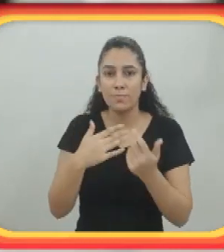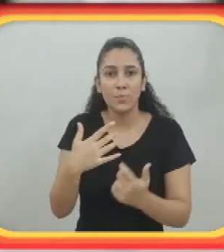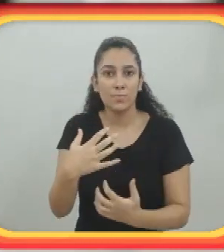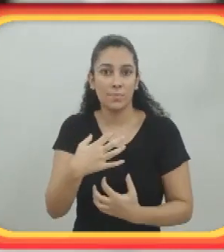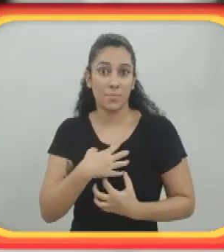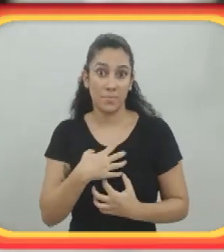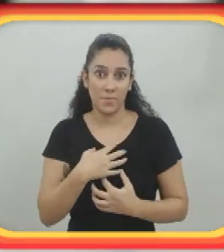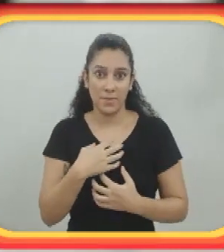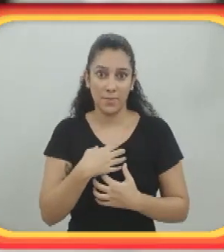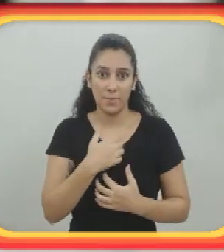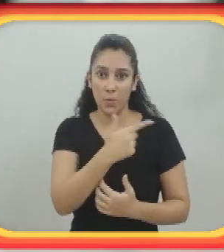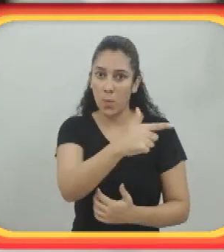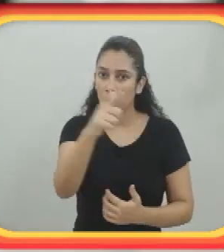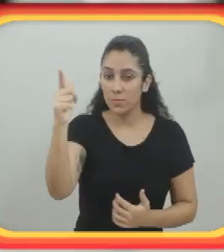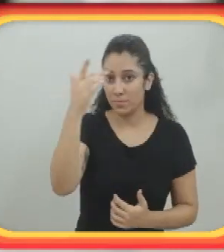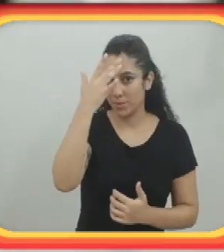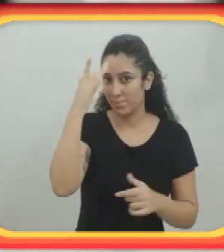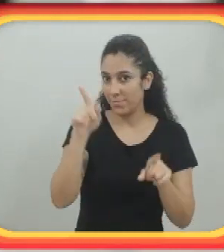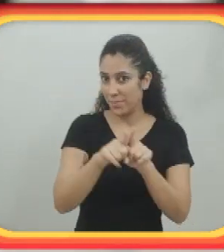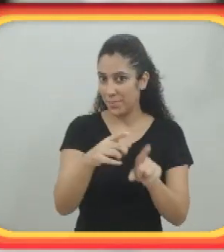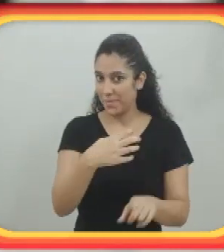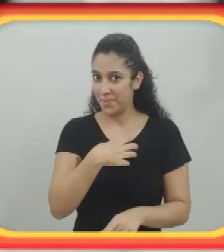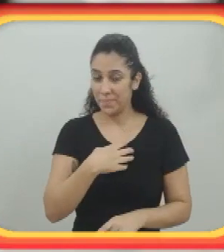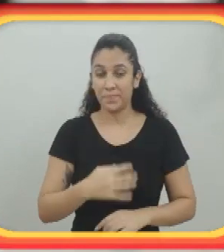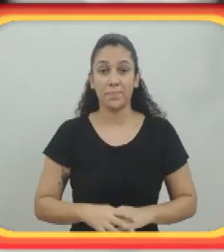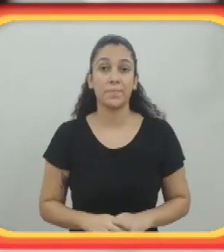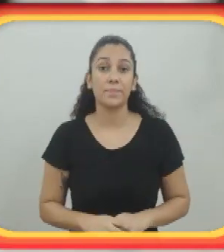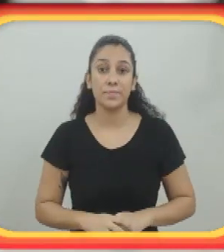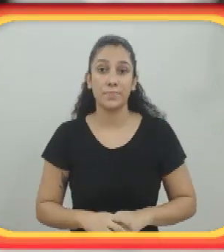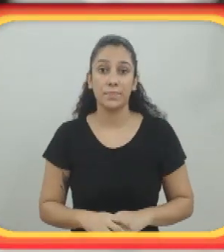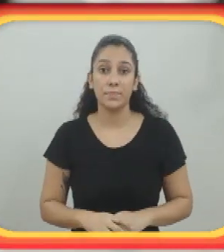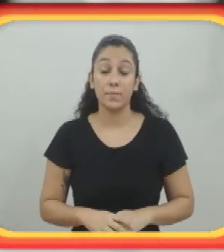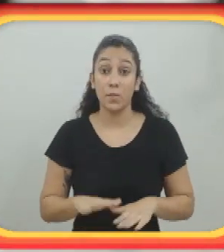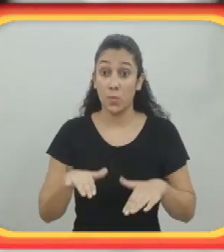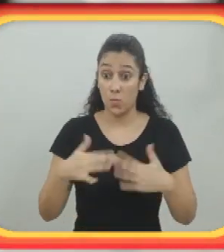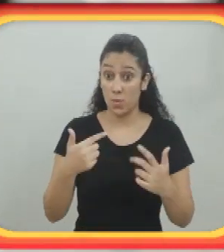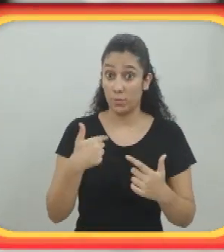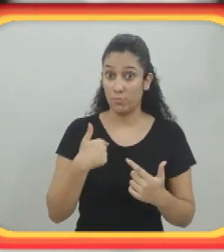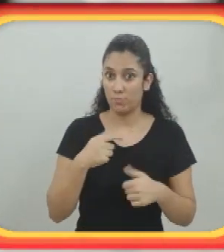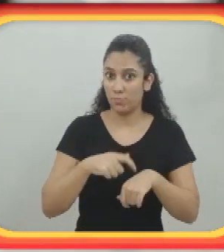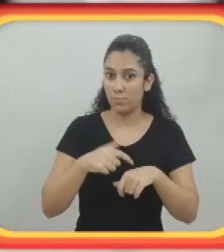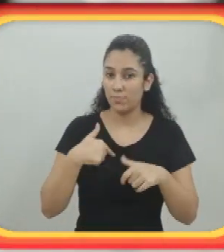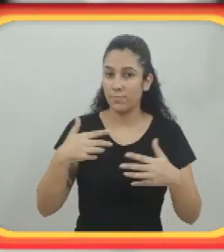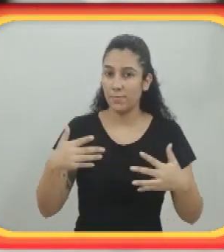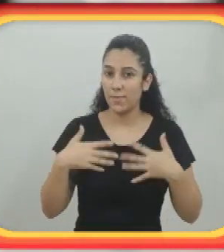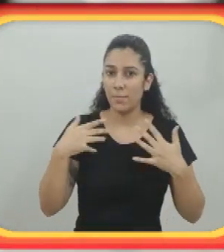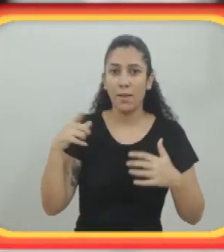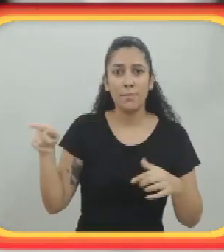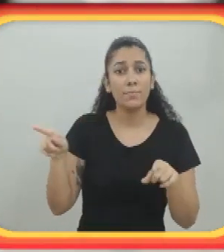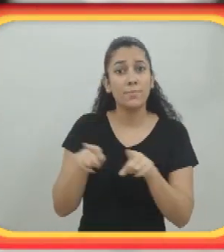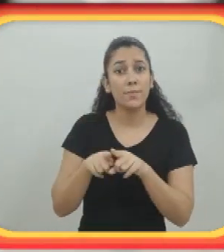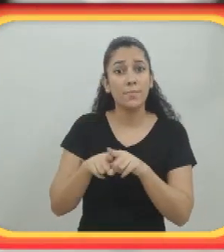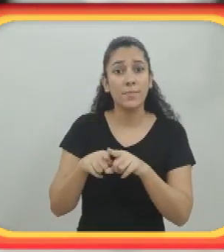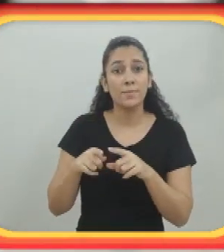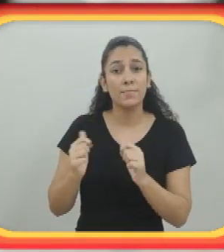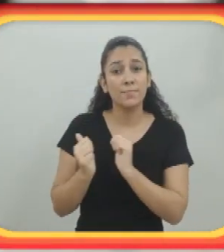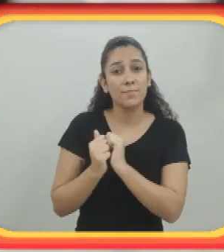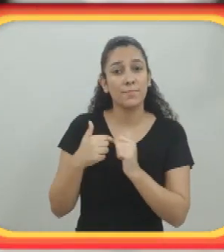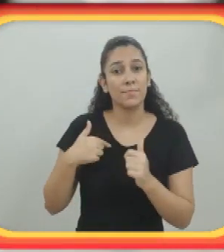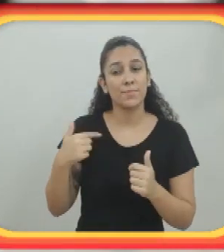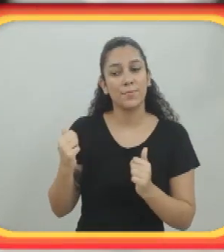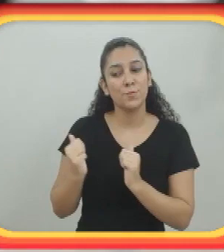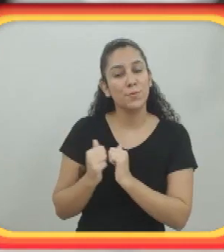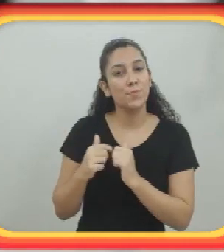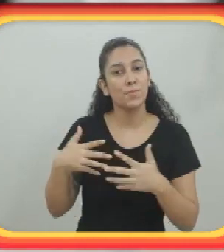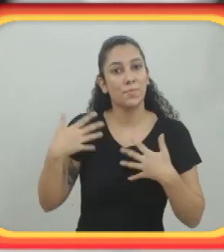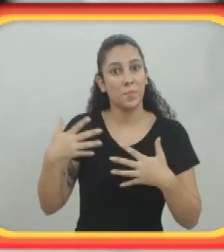então, para mim, isso não é verdade. Ele consegue bem entender os sentimentos que